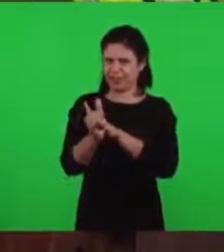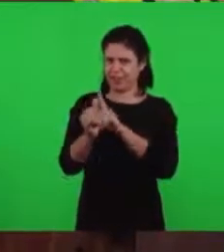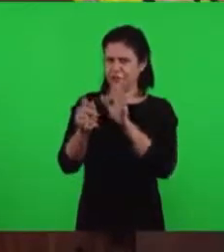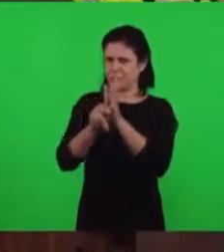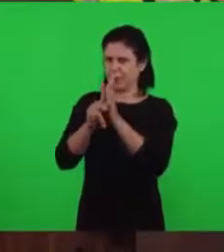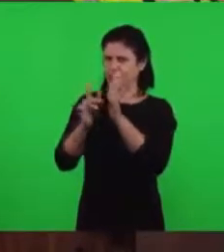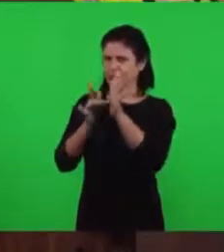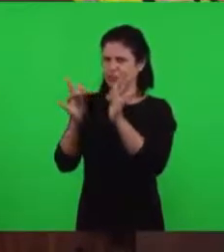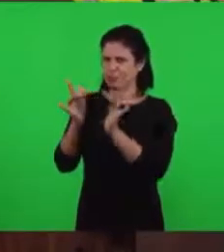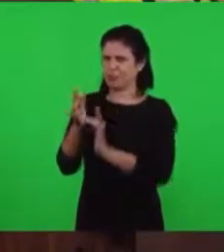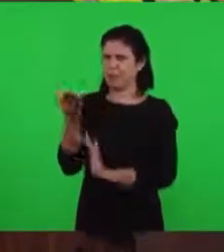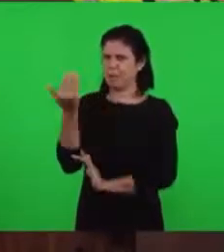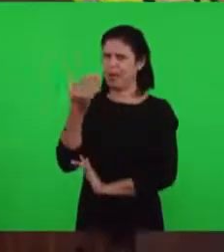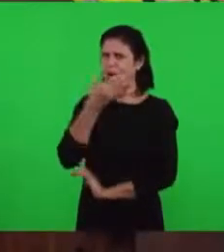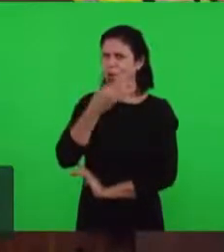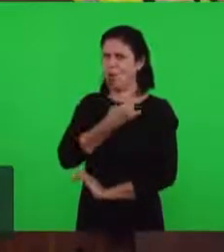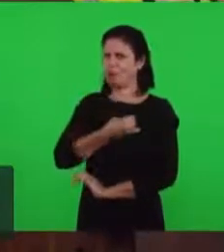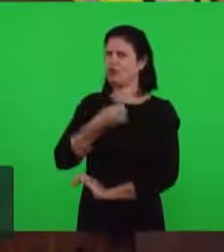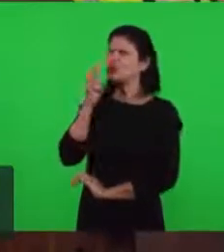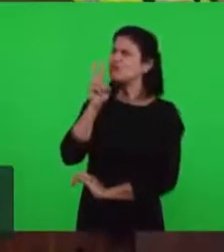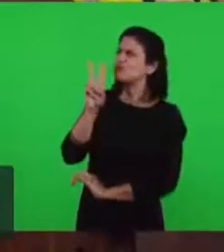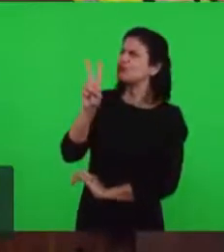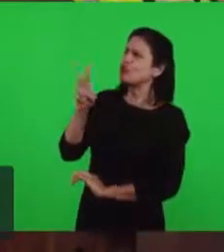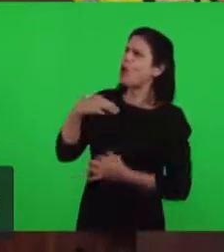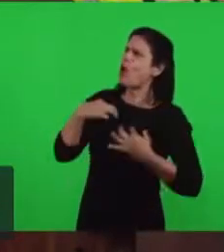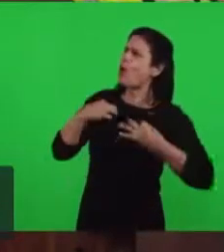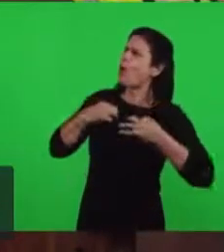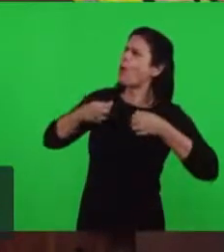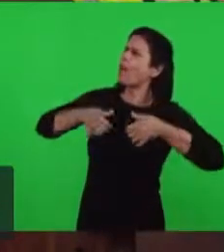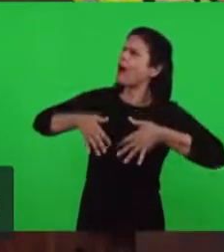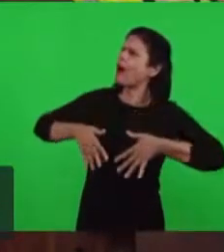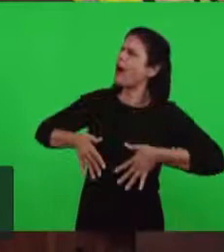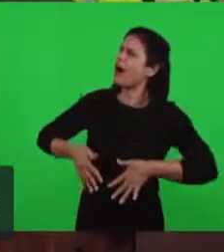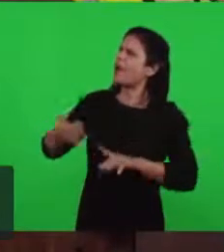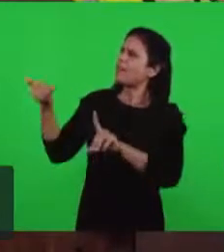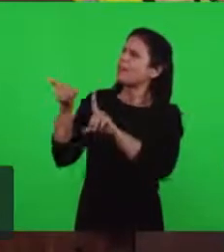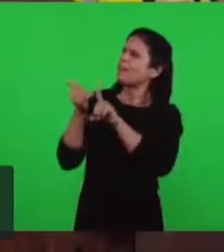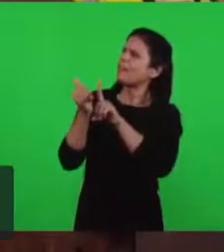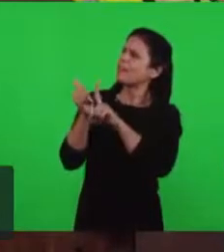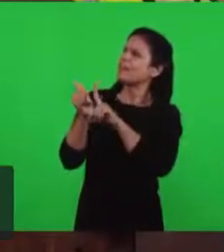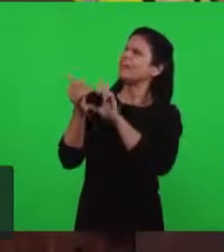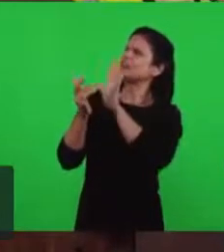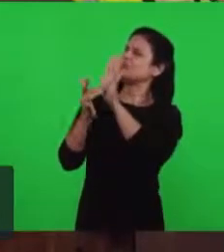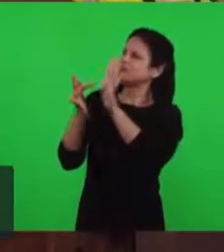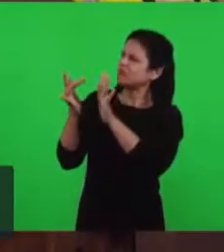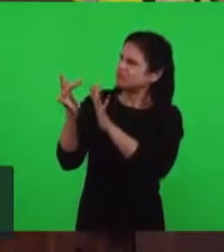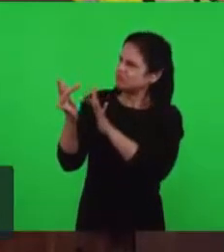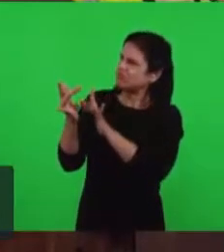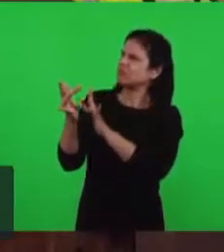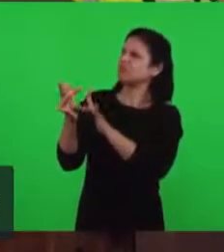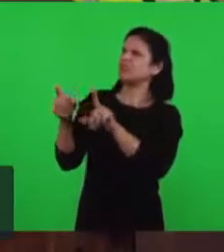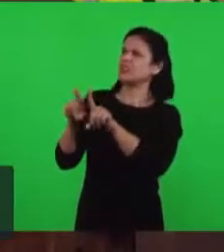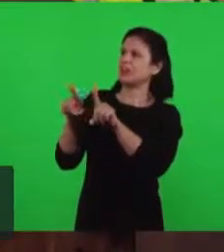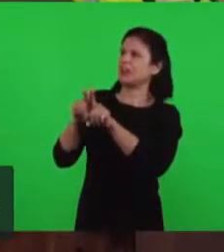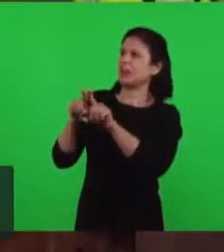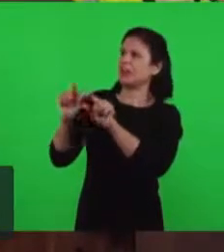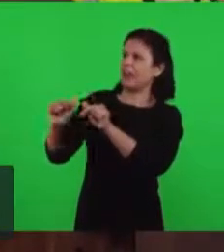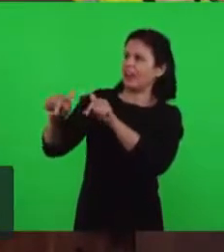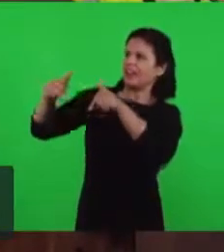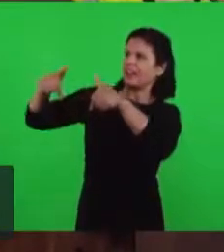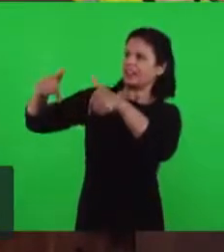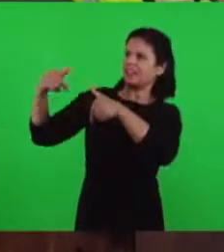está indicando claramente as funções do senhor jesus